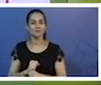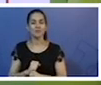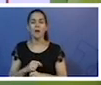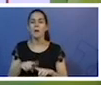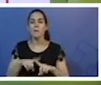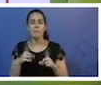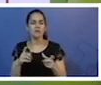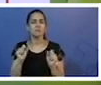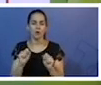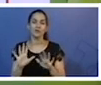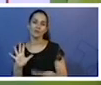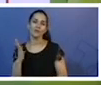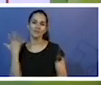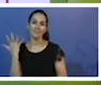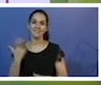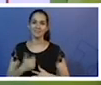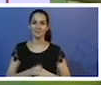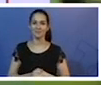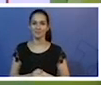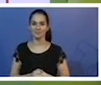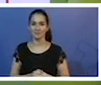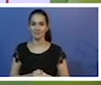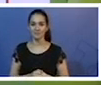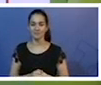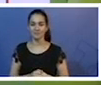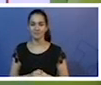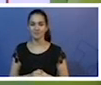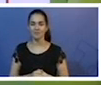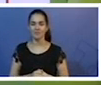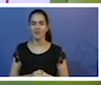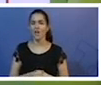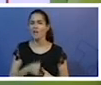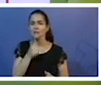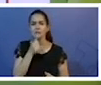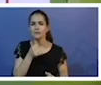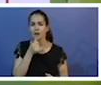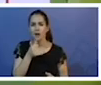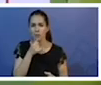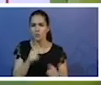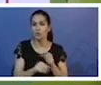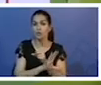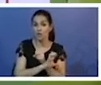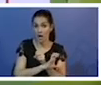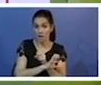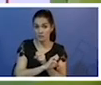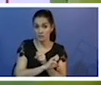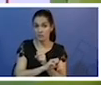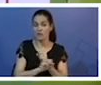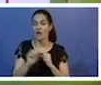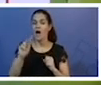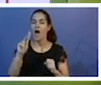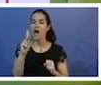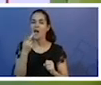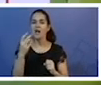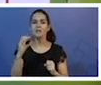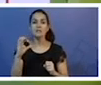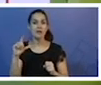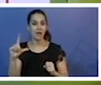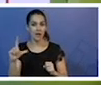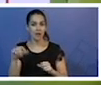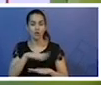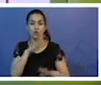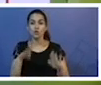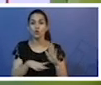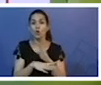mas isso pode acontecer. Como exemplo de ácido, a gente tem o HCl, observando que todo